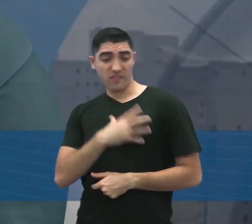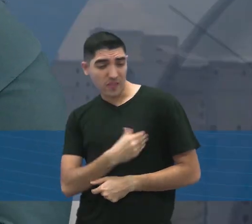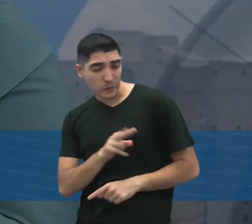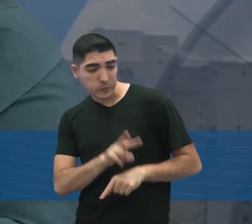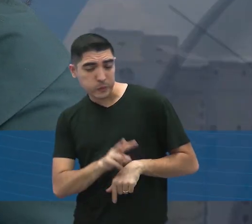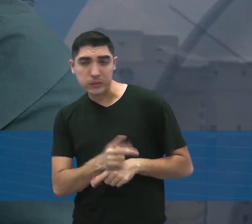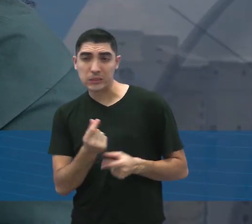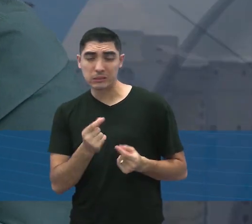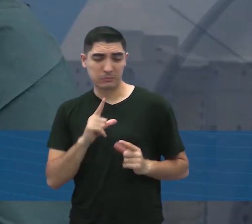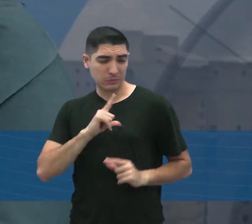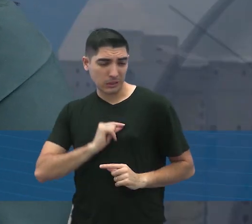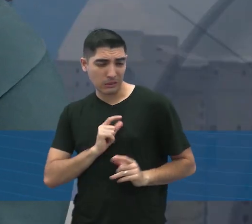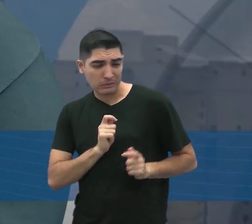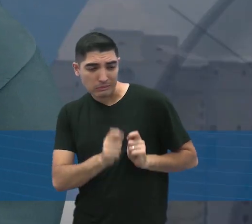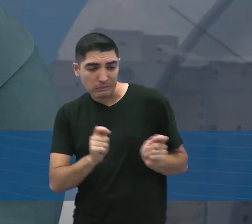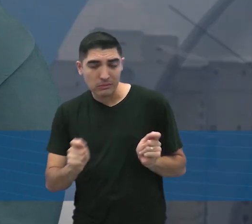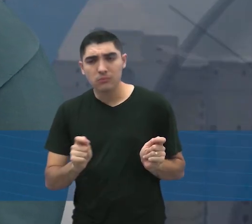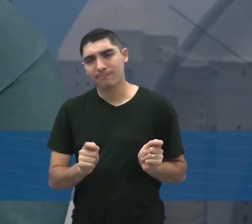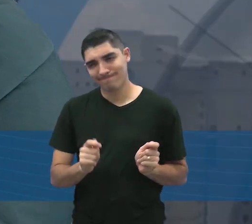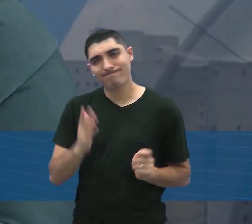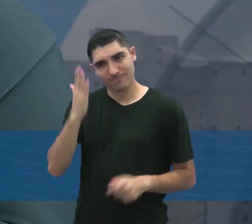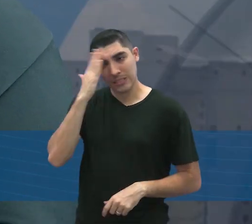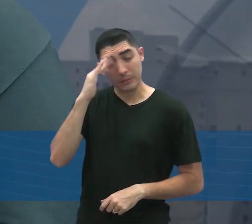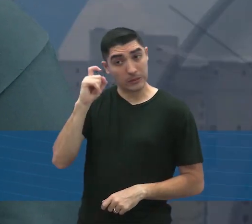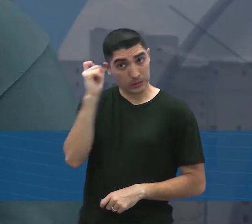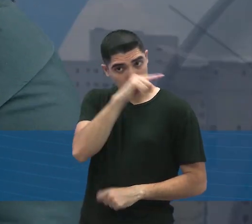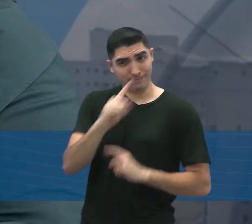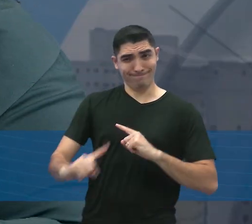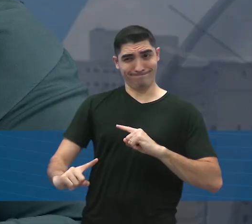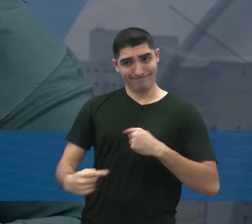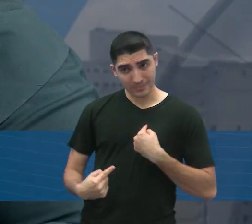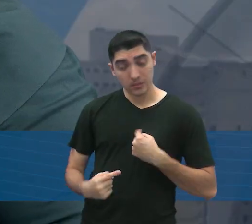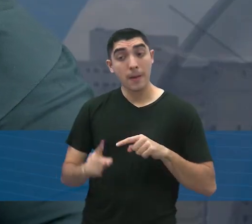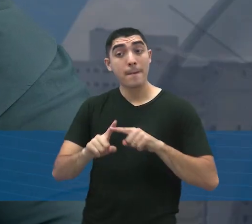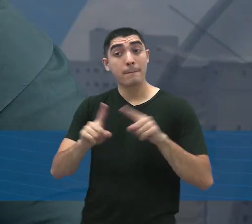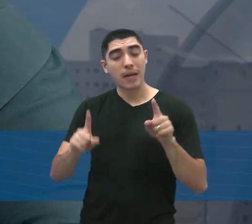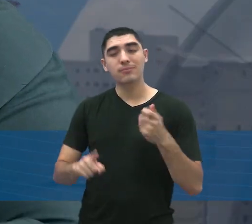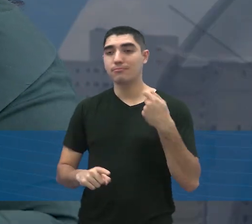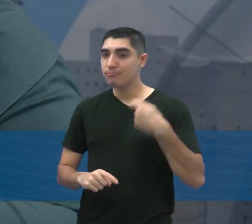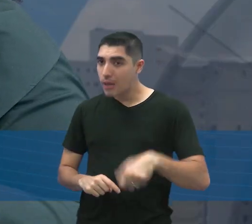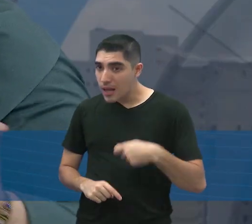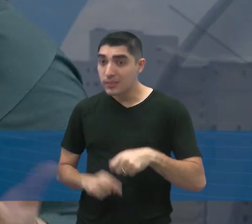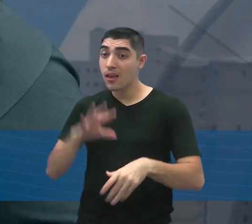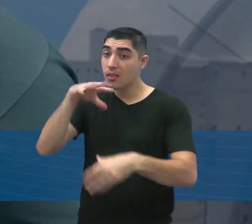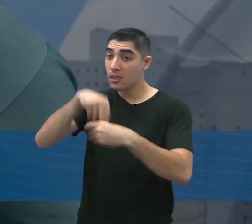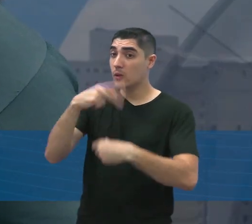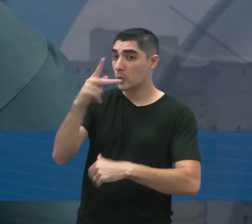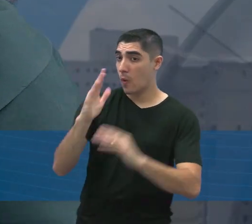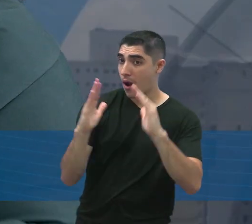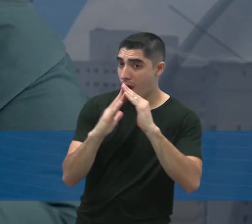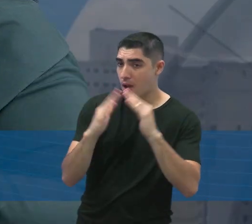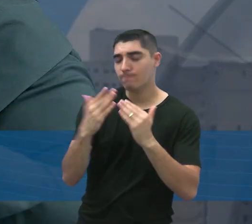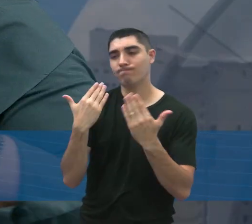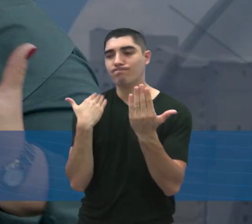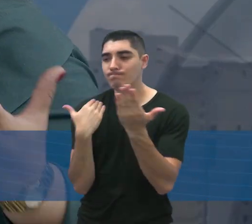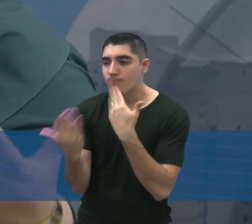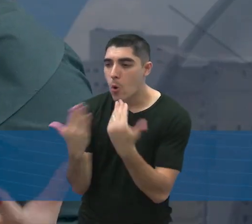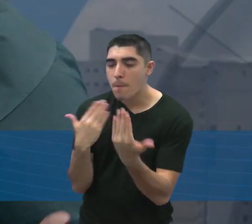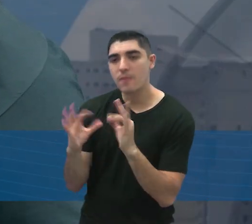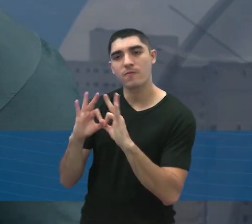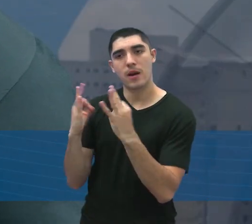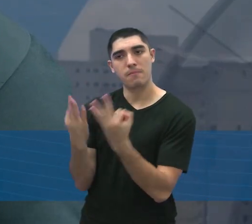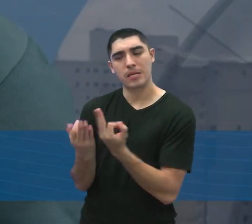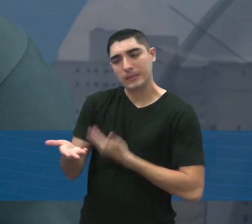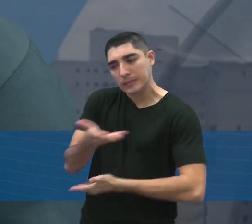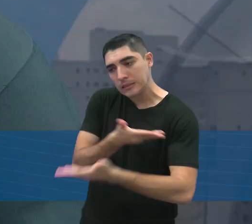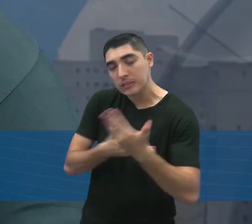baixo, eu sei que é desafiador, mas é importante que essa discussão aconteça dentro da sua casa, que você consiga